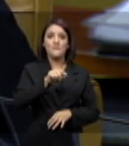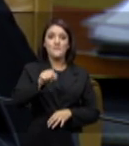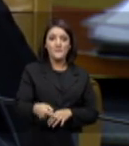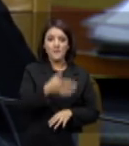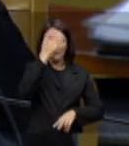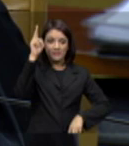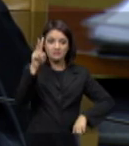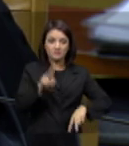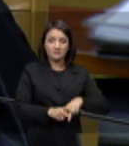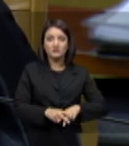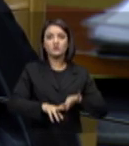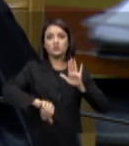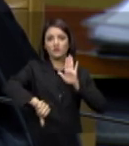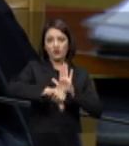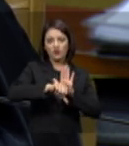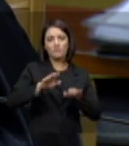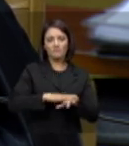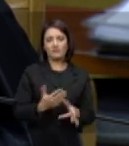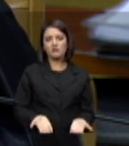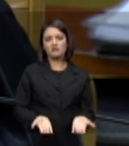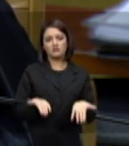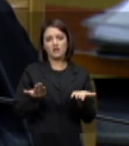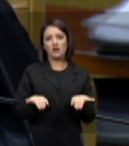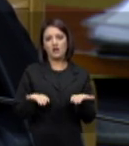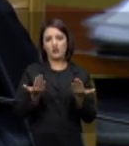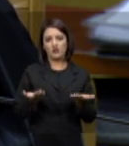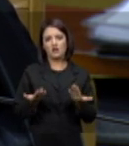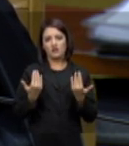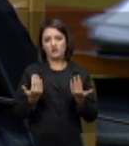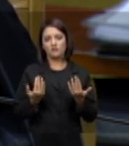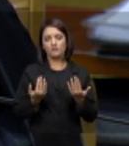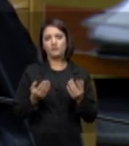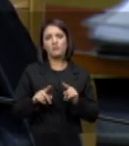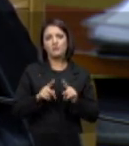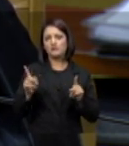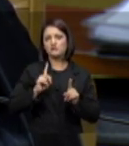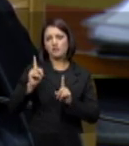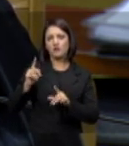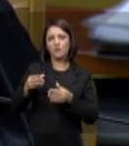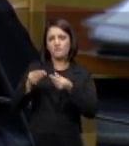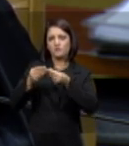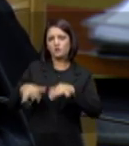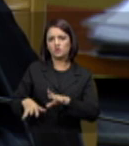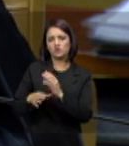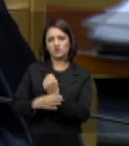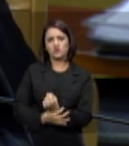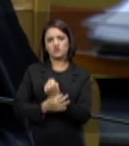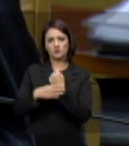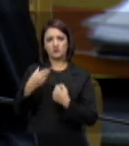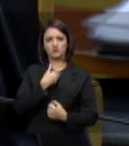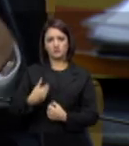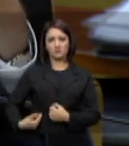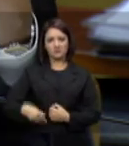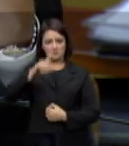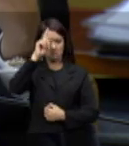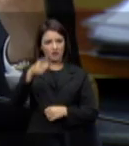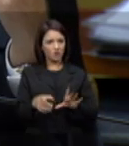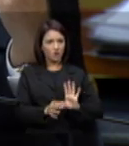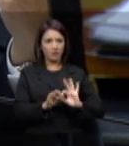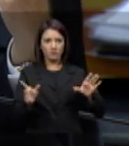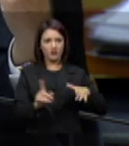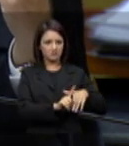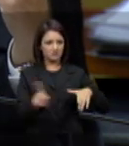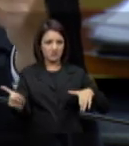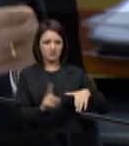presos por crimes menos graves e que não afetem a segurança pública portanto o